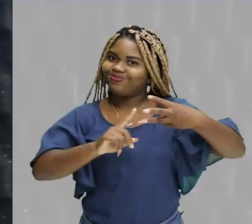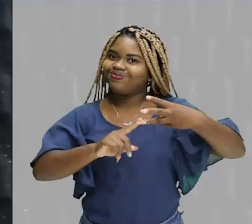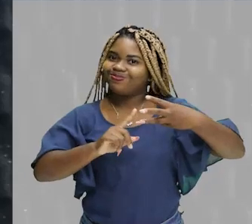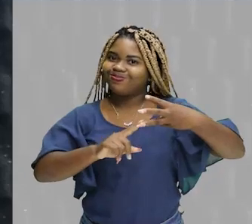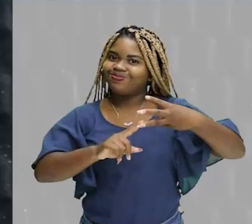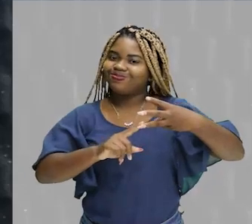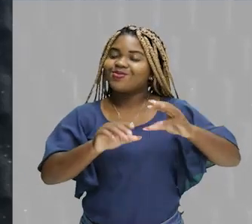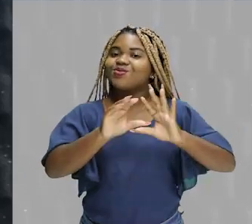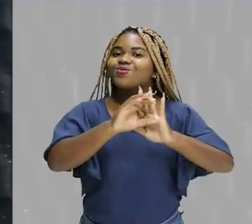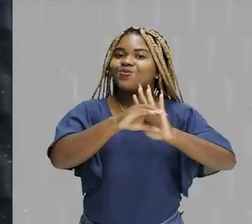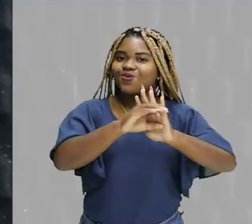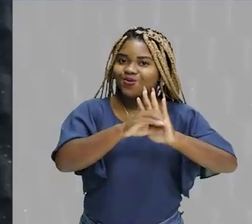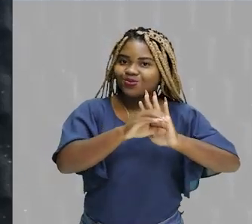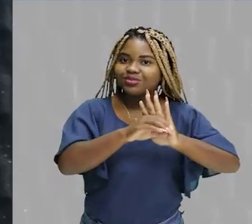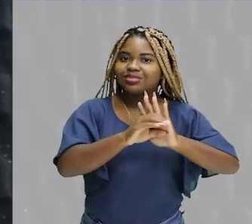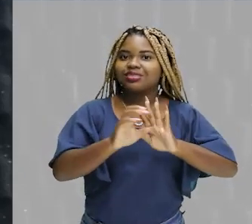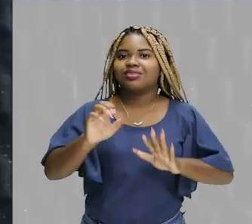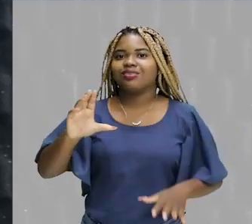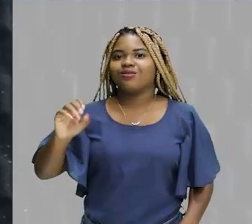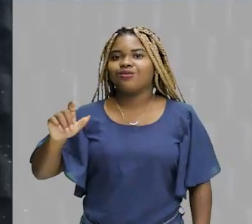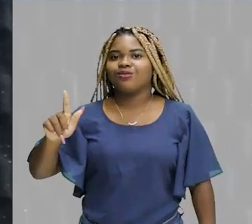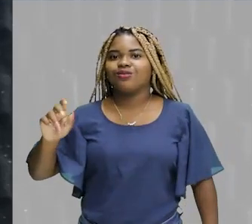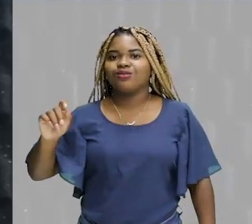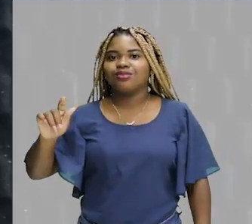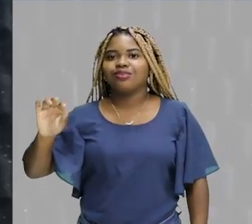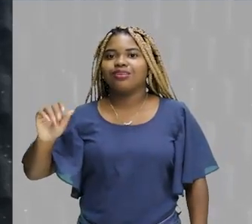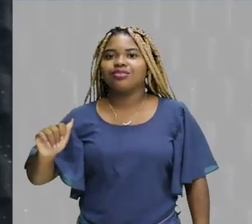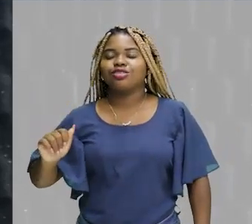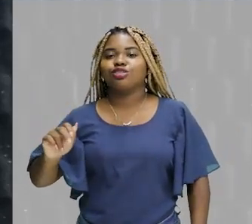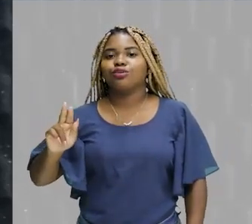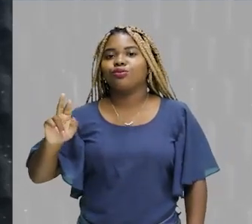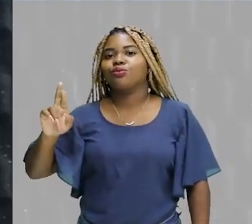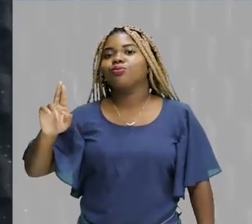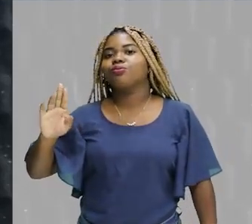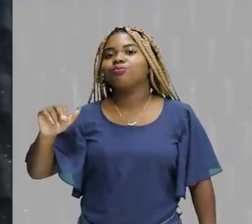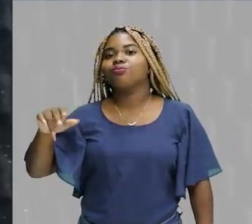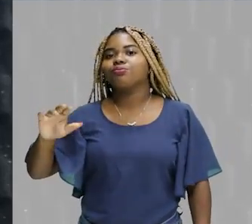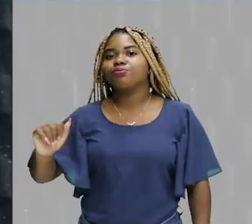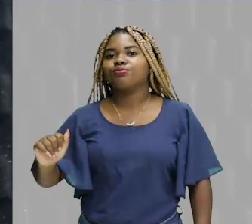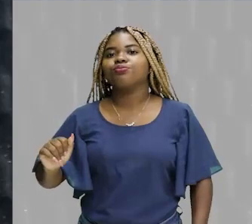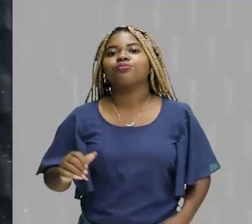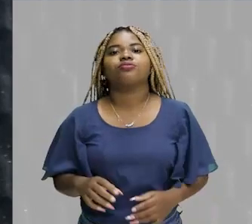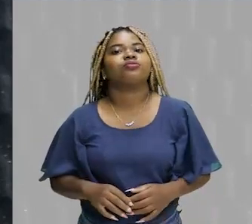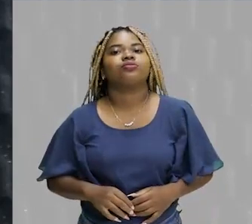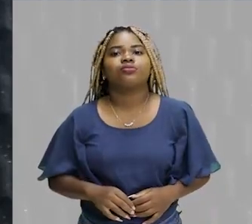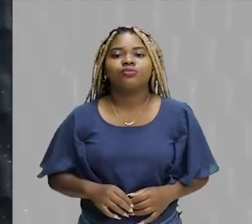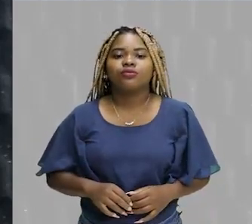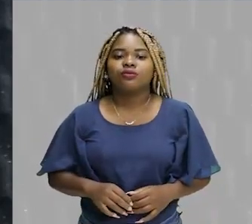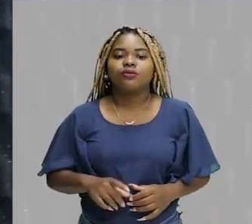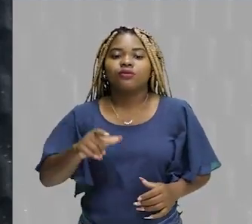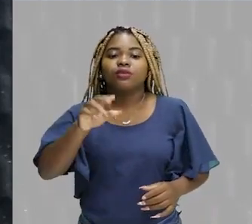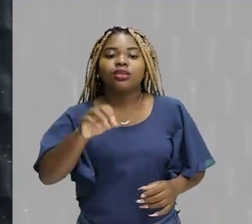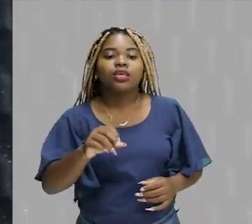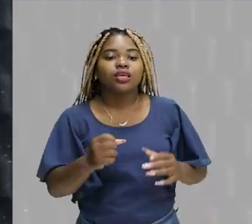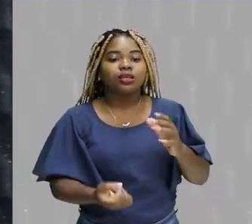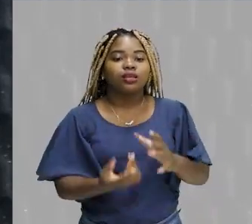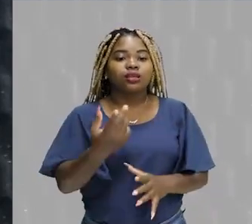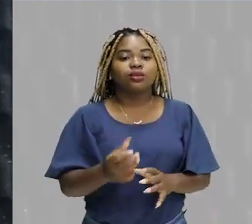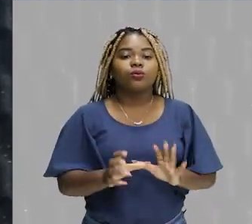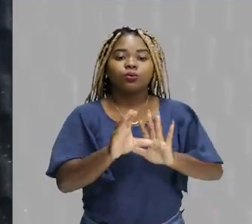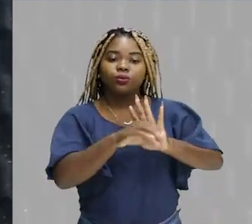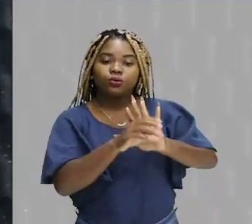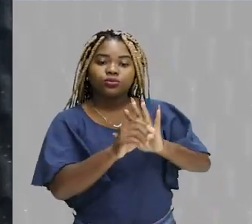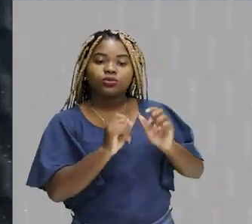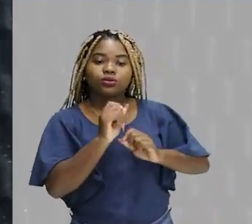é ecologia urbana, certo? A gente vai finalmente entender quem criou esse conceito e o que